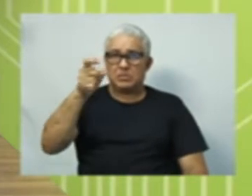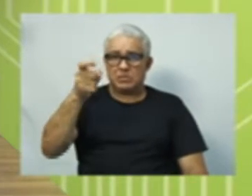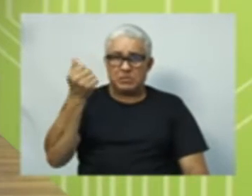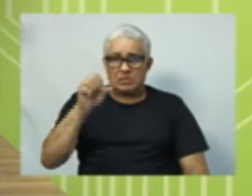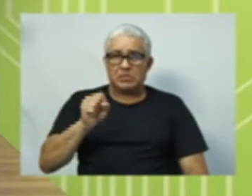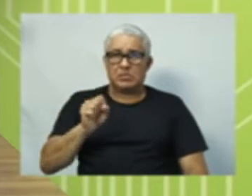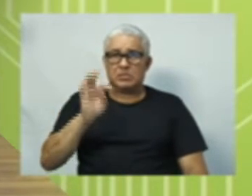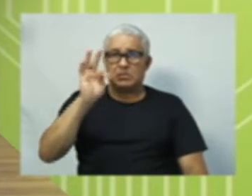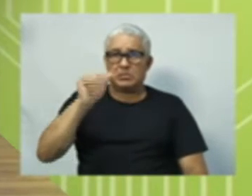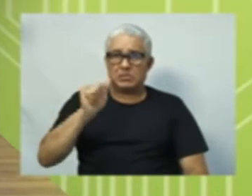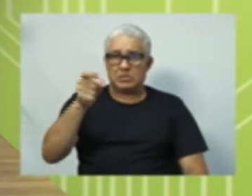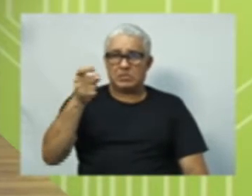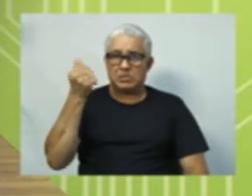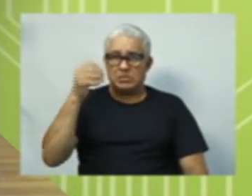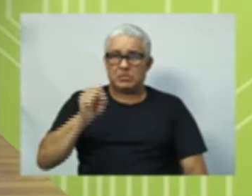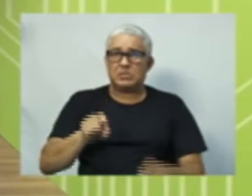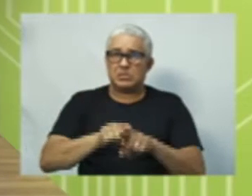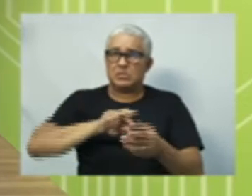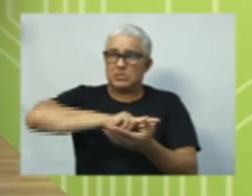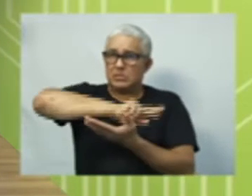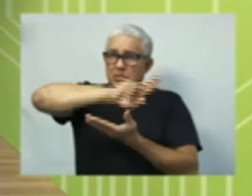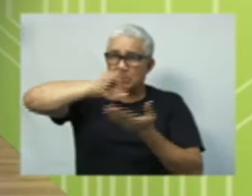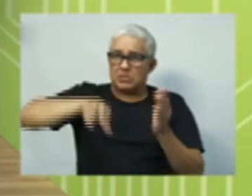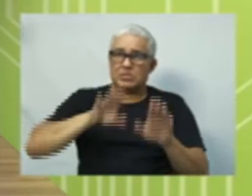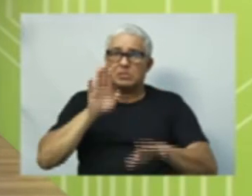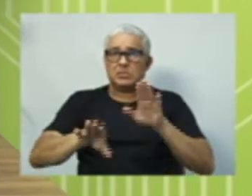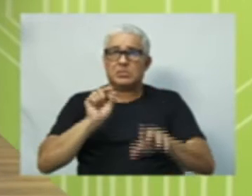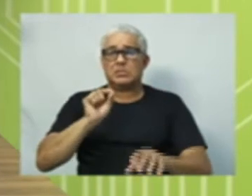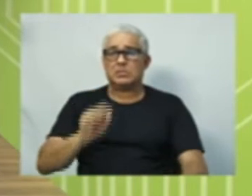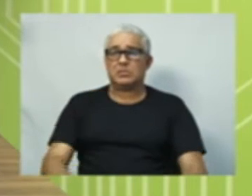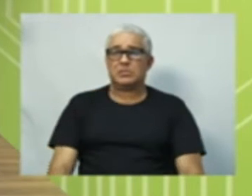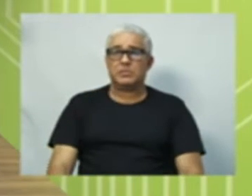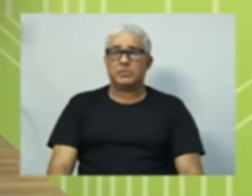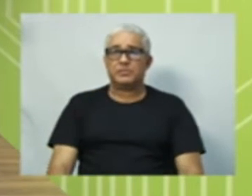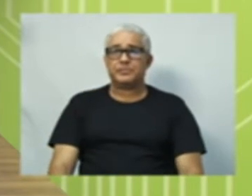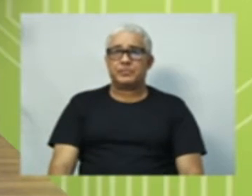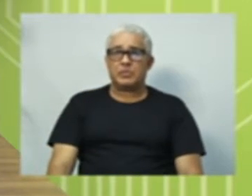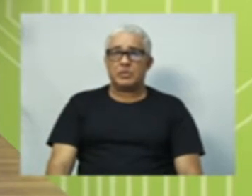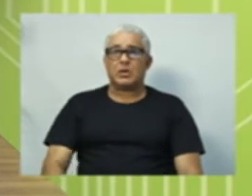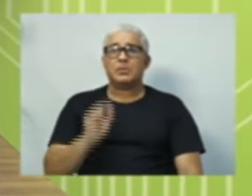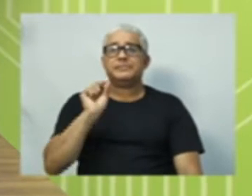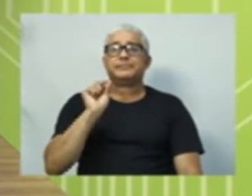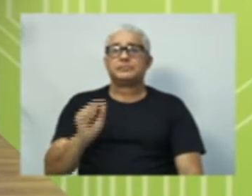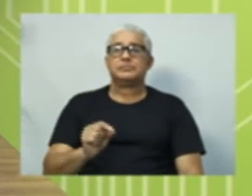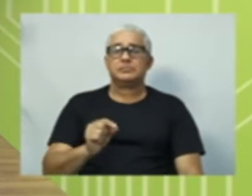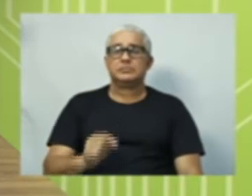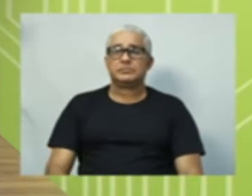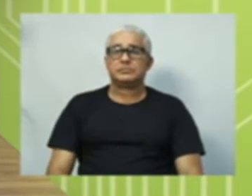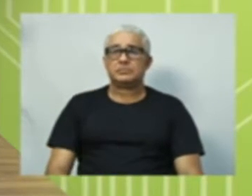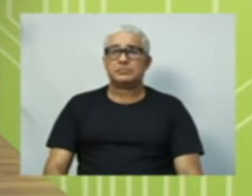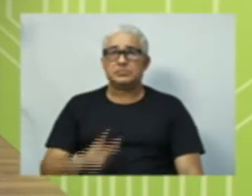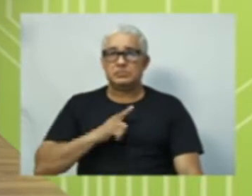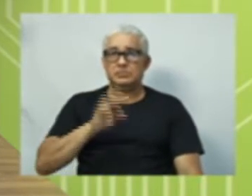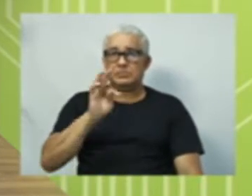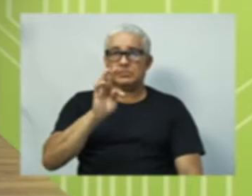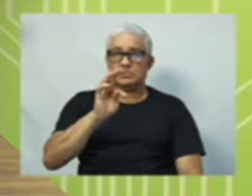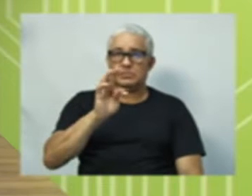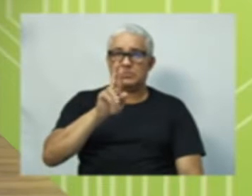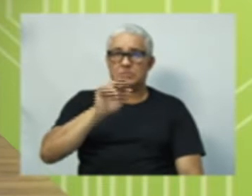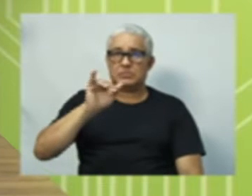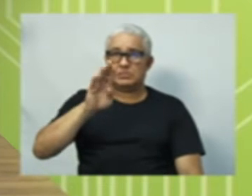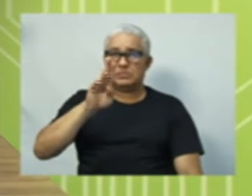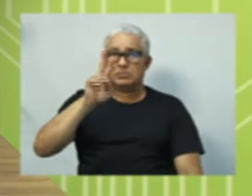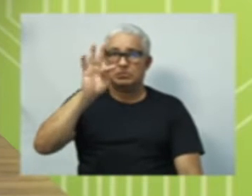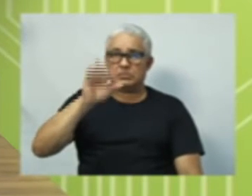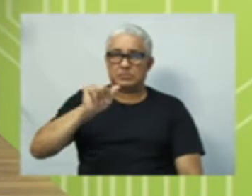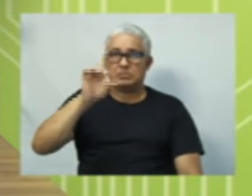diversas e empréstimos. Isso vai depender do quê? Do que está sendo tributado, né?